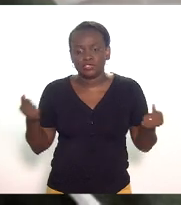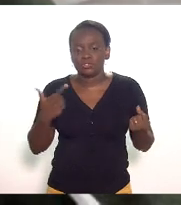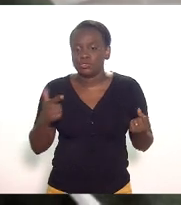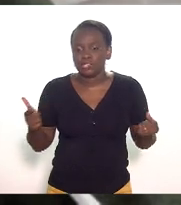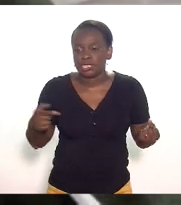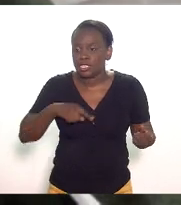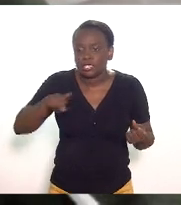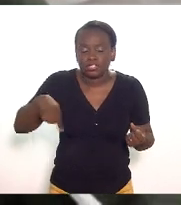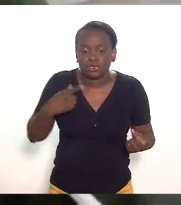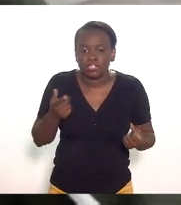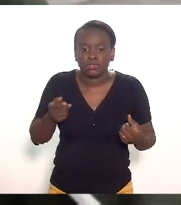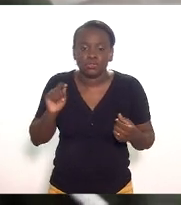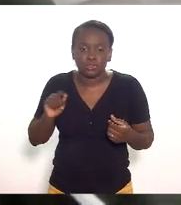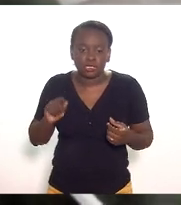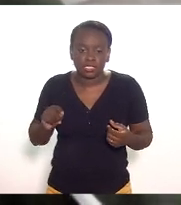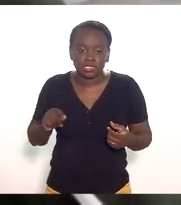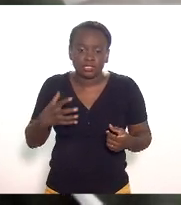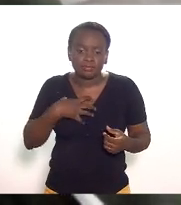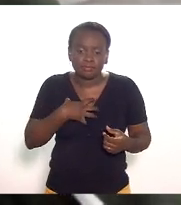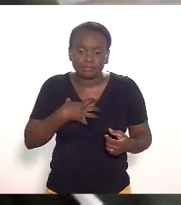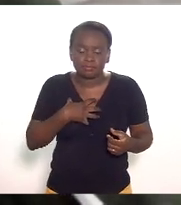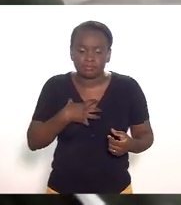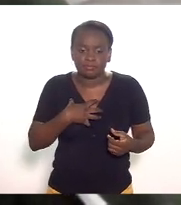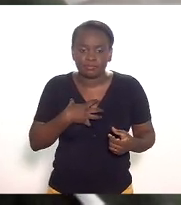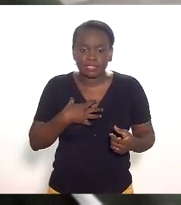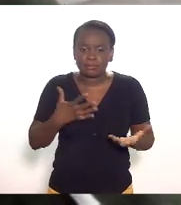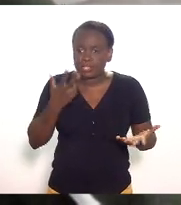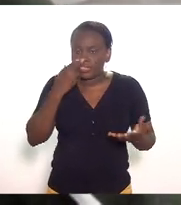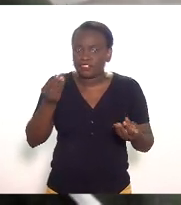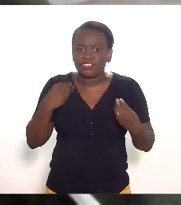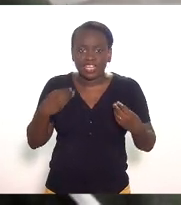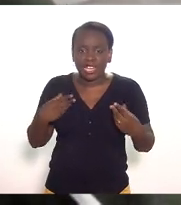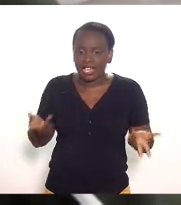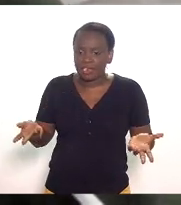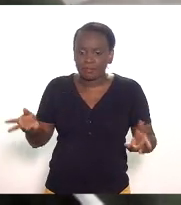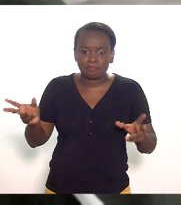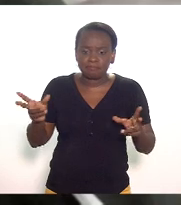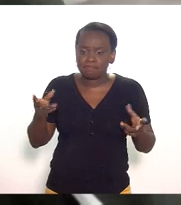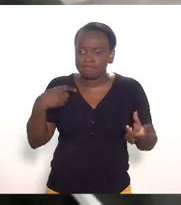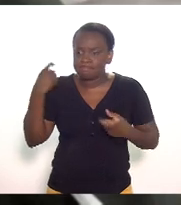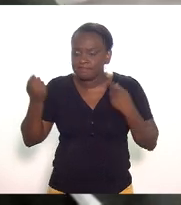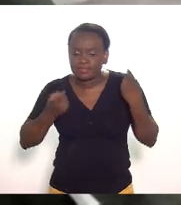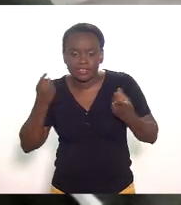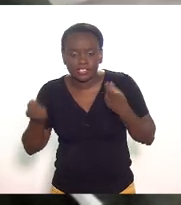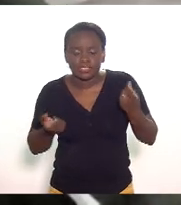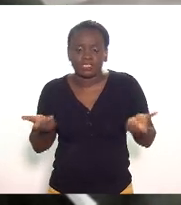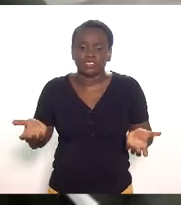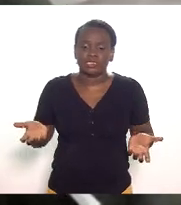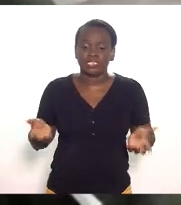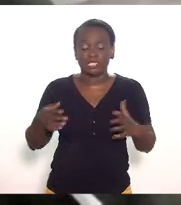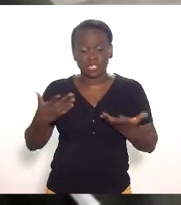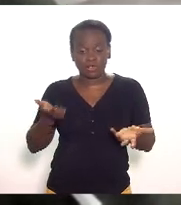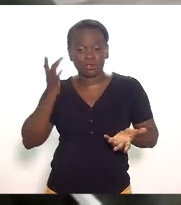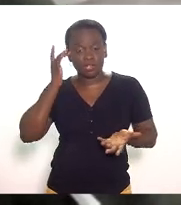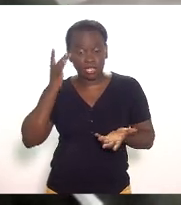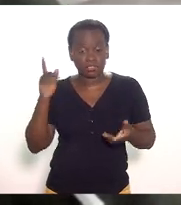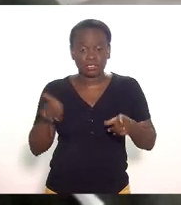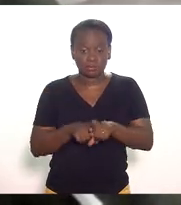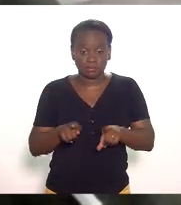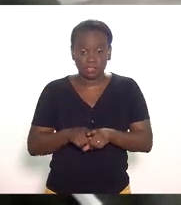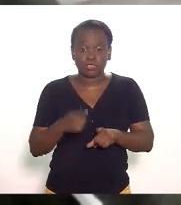nossa parte um sentimento de impotência, um sentimento de preocupação, e acho que uma